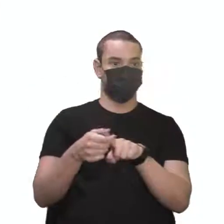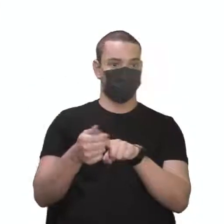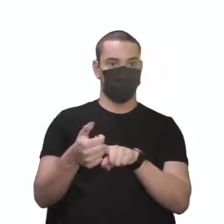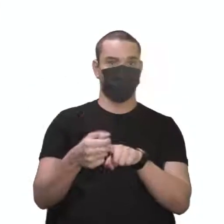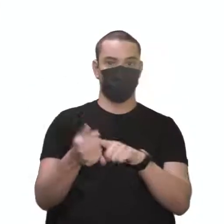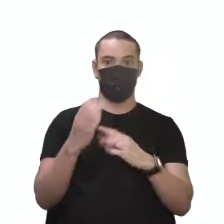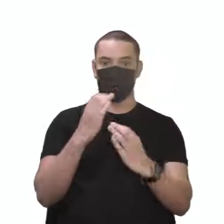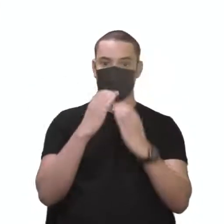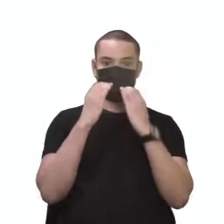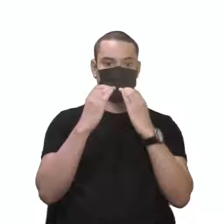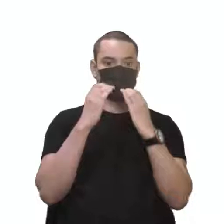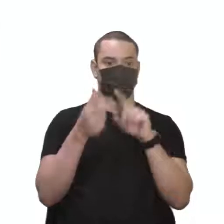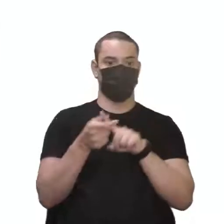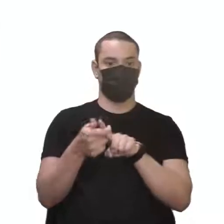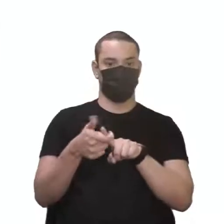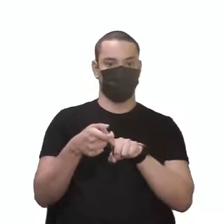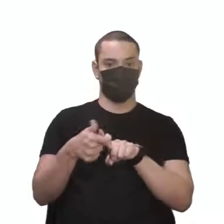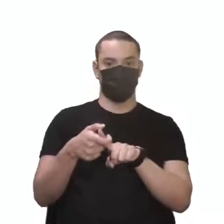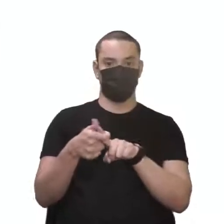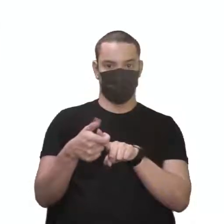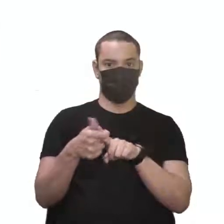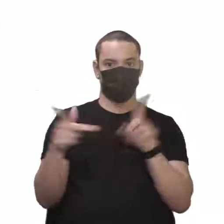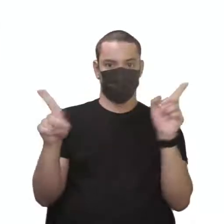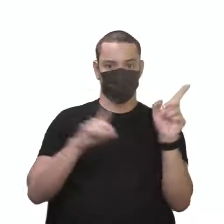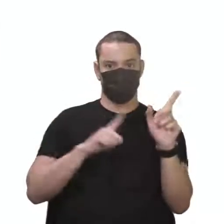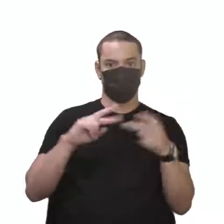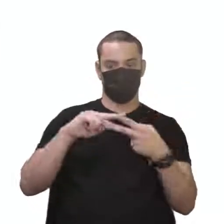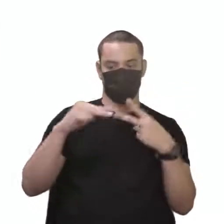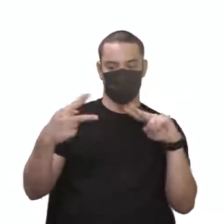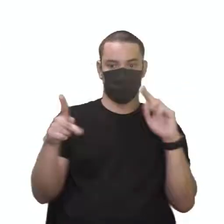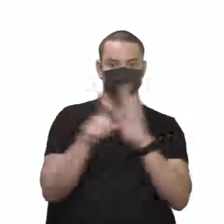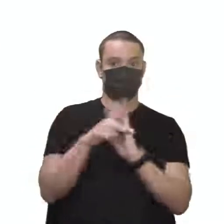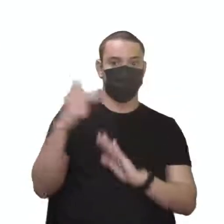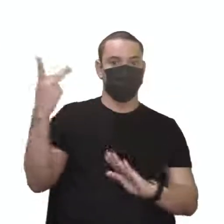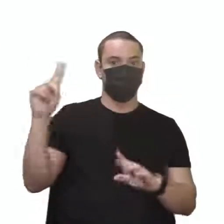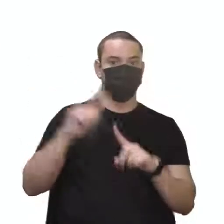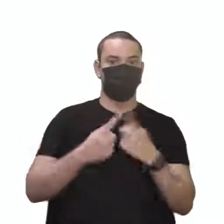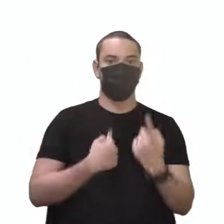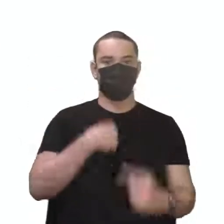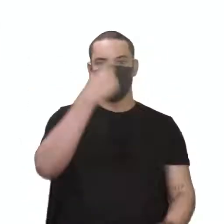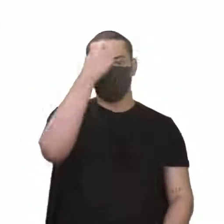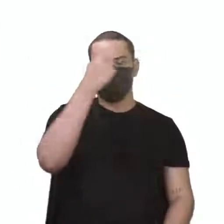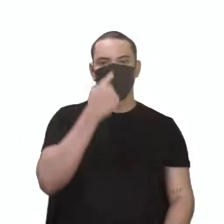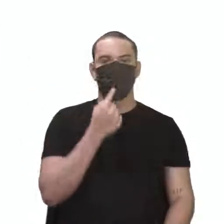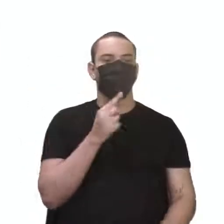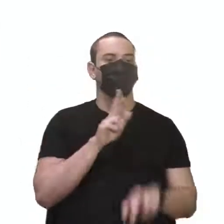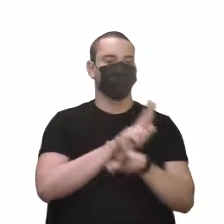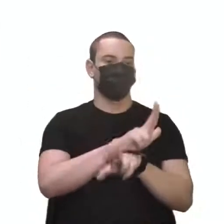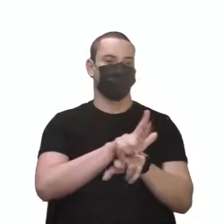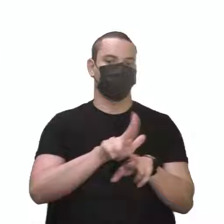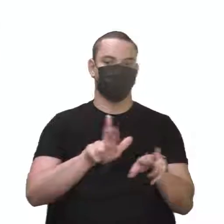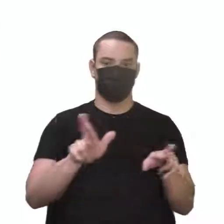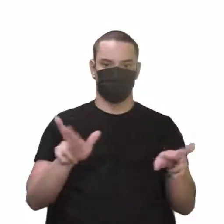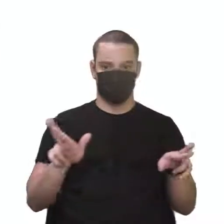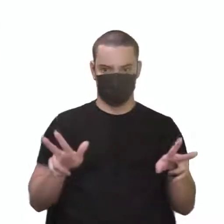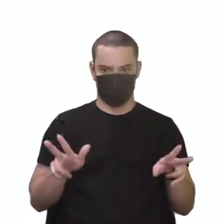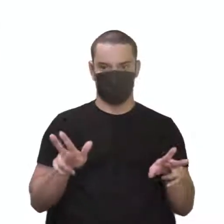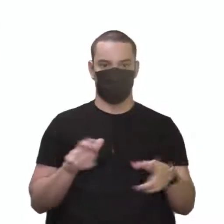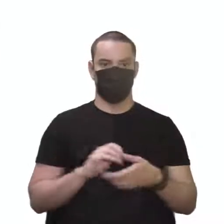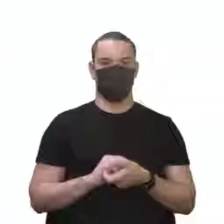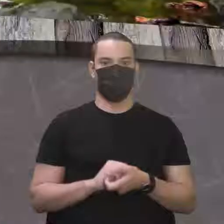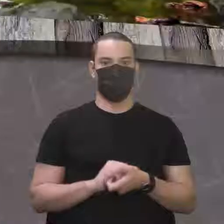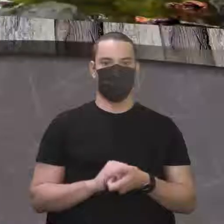alimenta. O milho tem a sequência dele genética, mas existem várias espécies. E aí, olha aqui para mim.